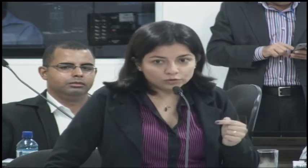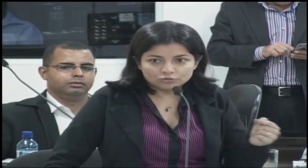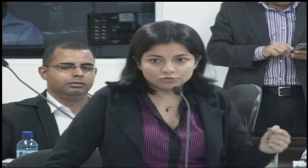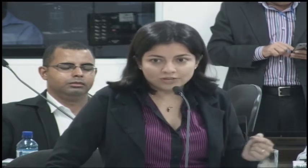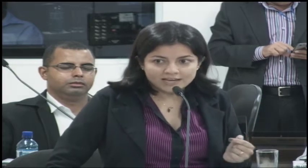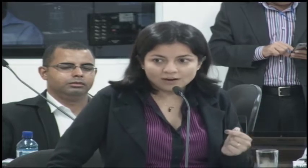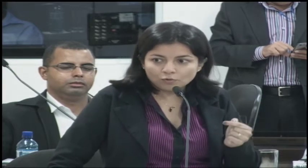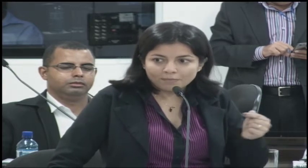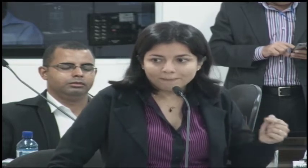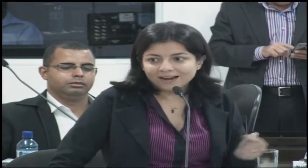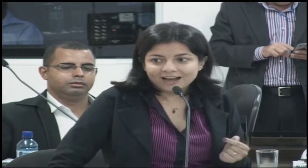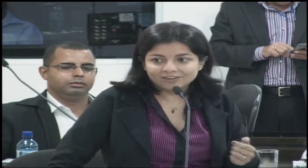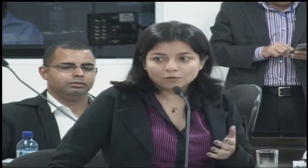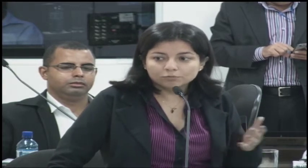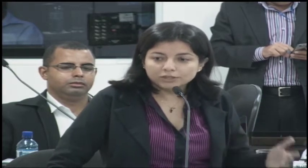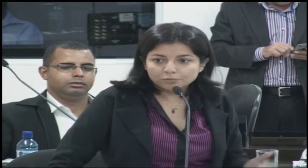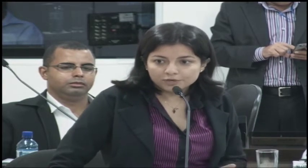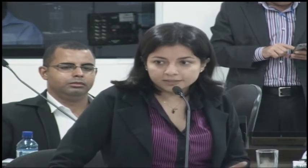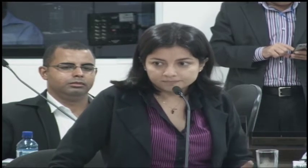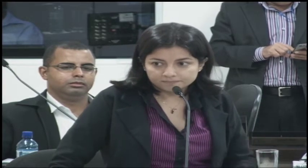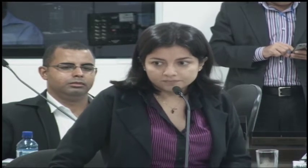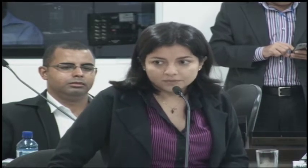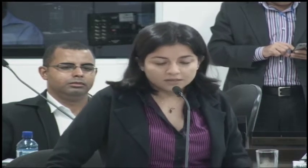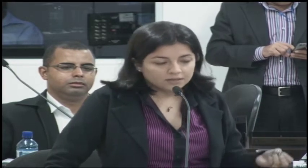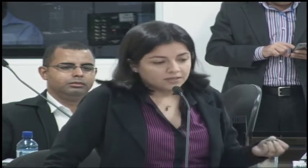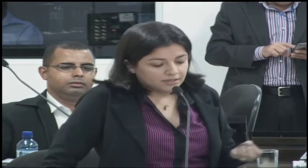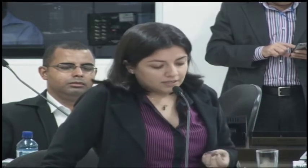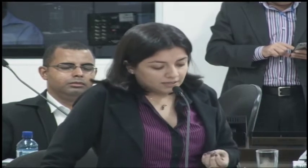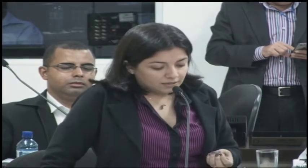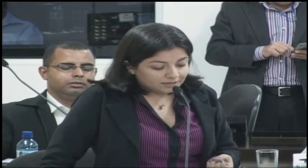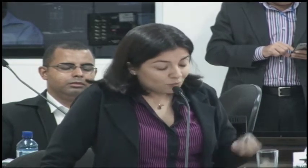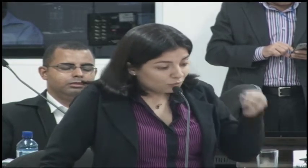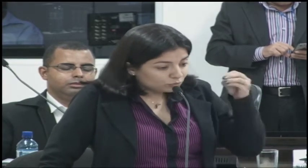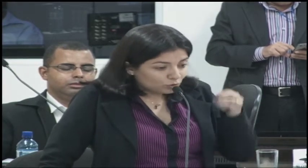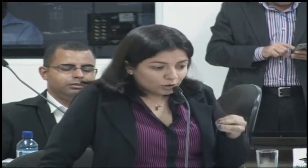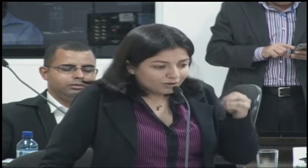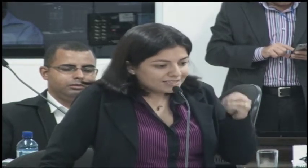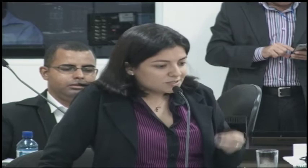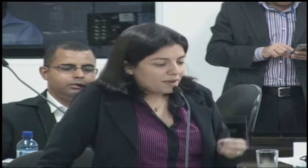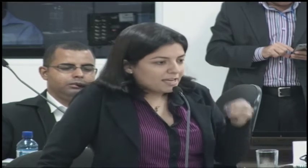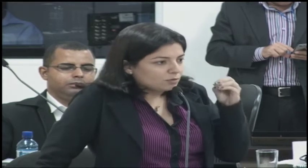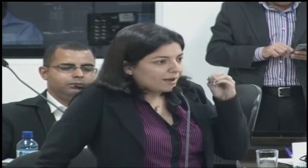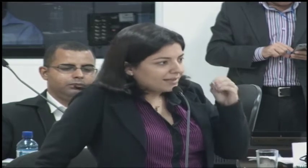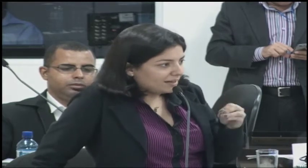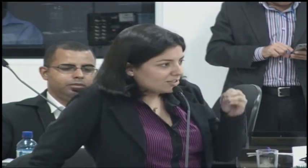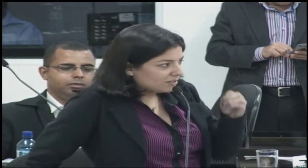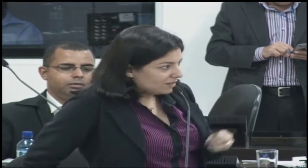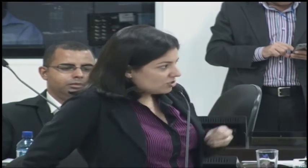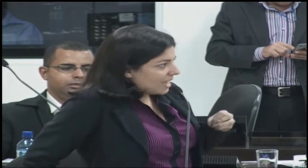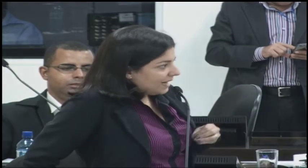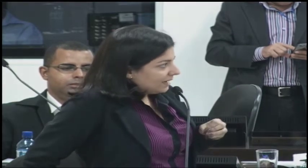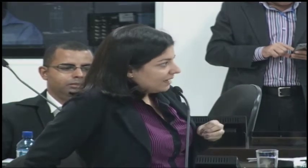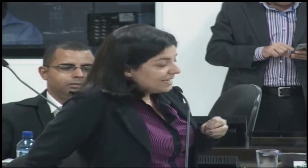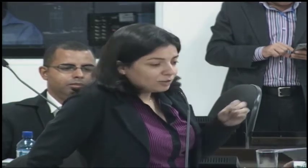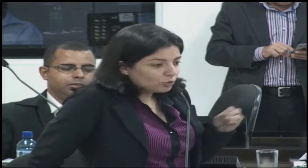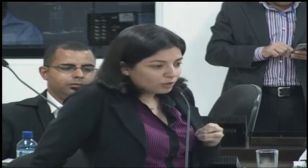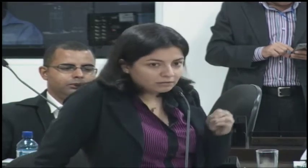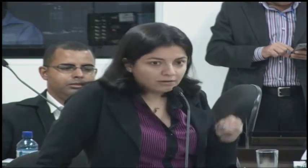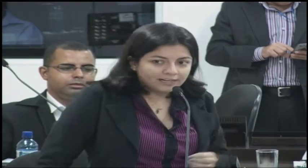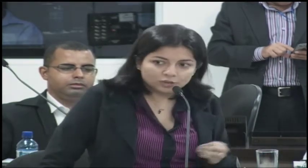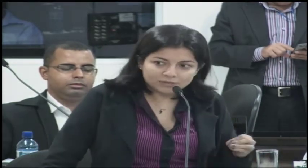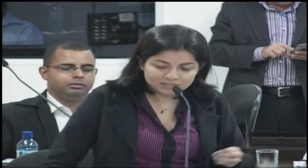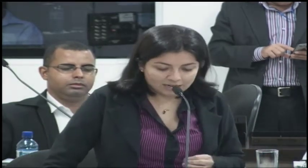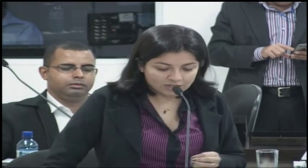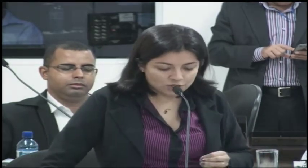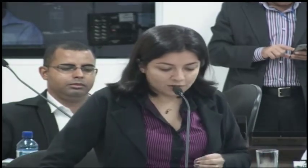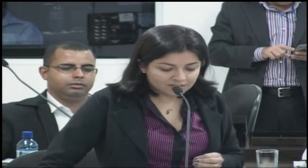todos têm alguma palavra contribuir então todo respeito à igreja evangélica ea toda e